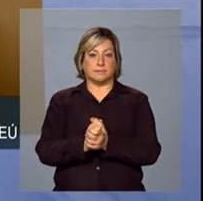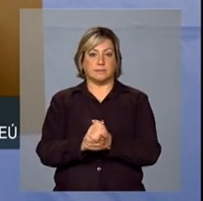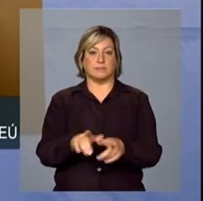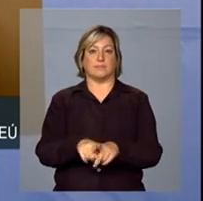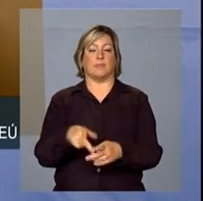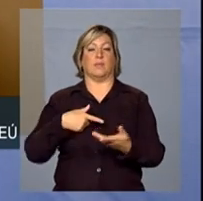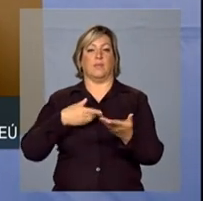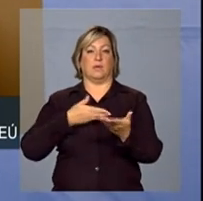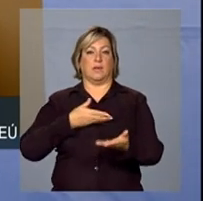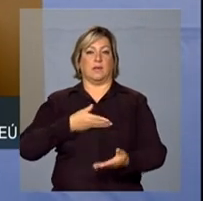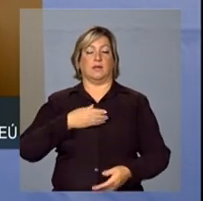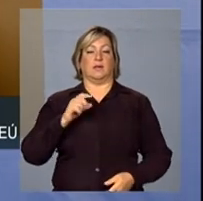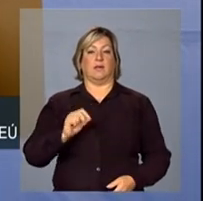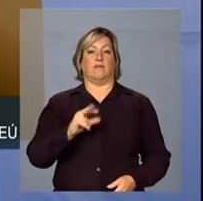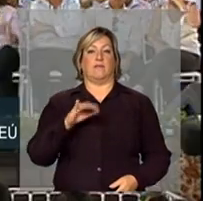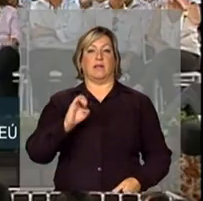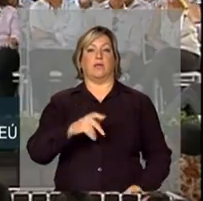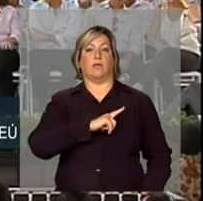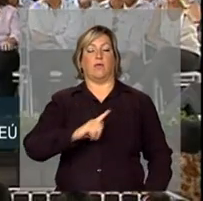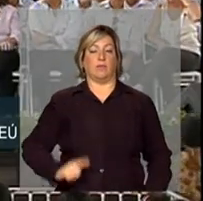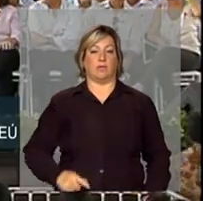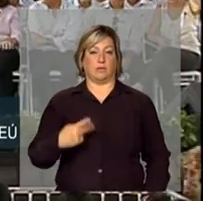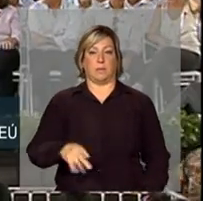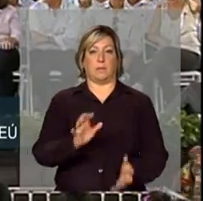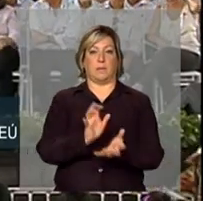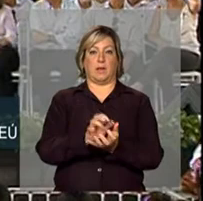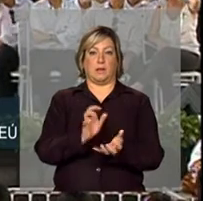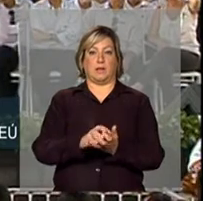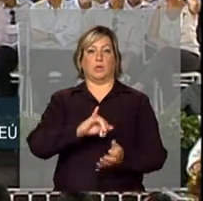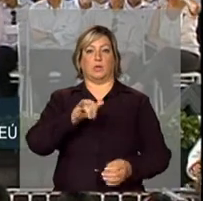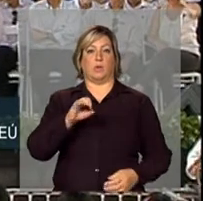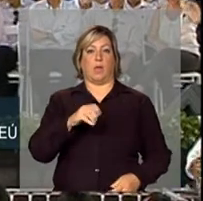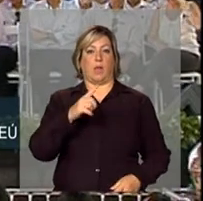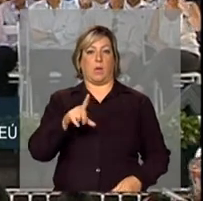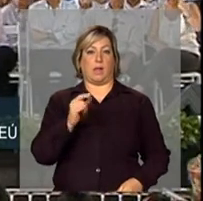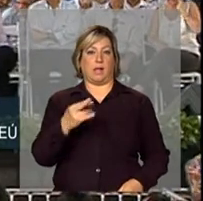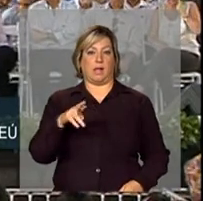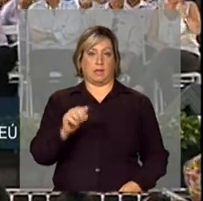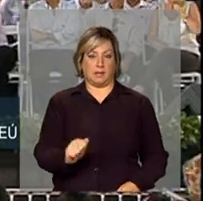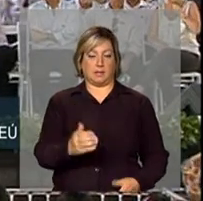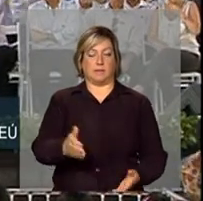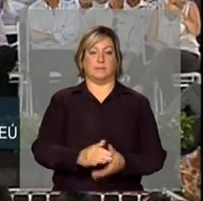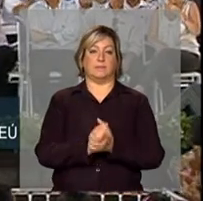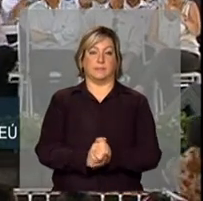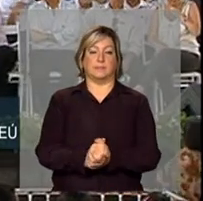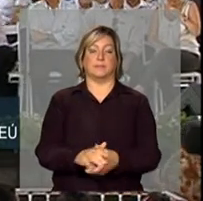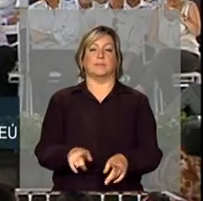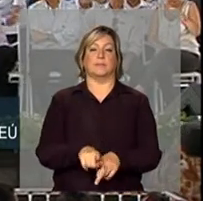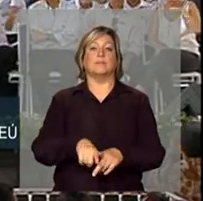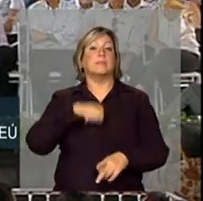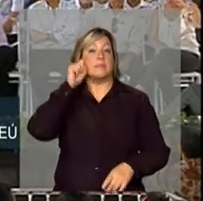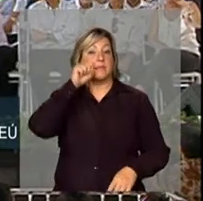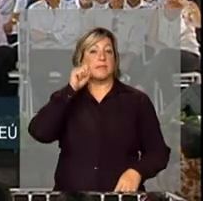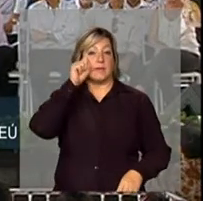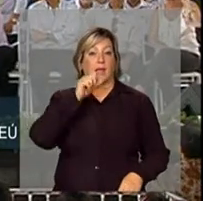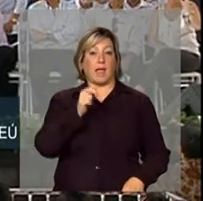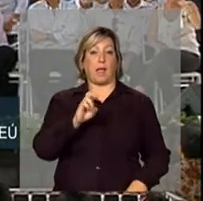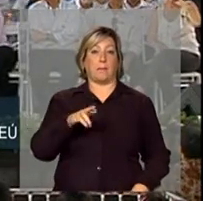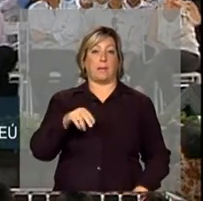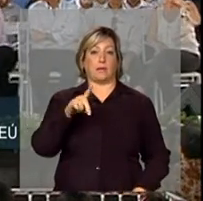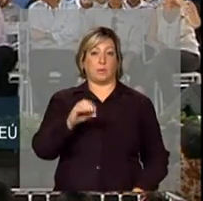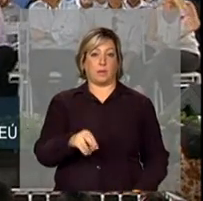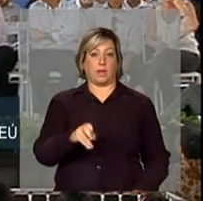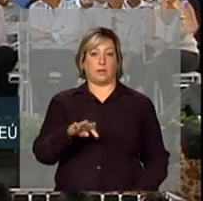meu caro amigo vice-governador de Pernambuco, João Lira Neto, senador Armando Monteiro